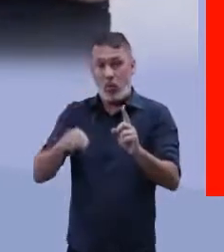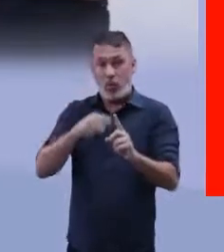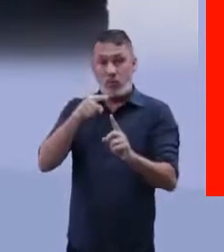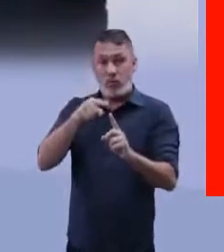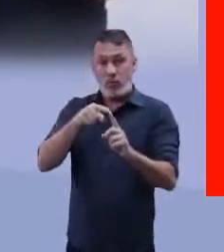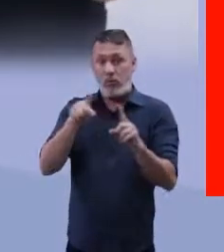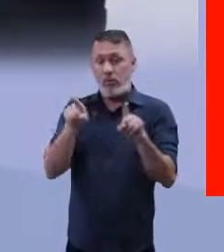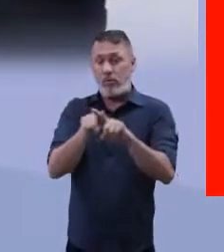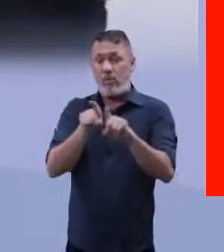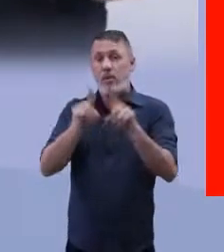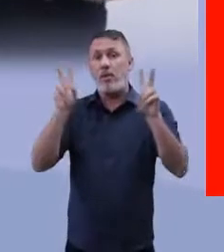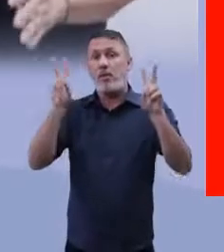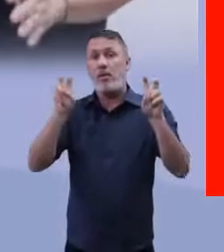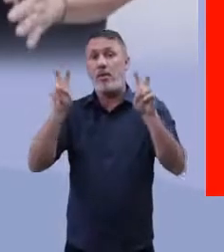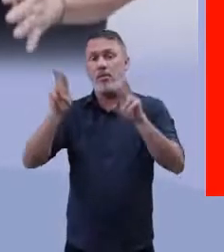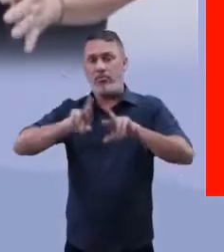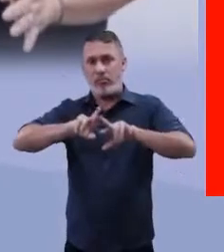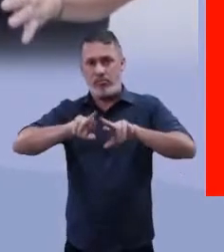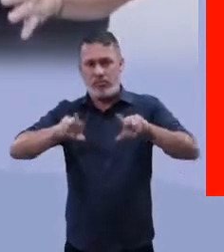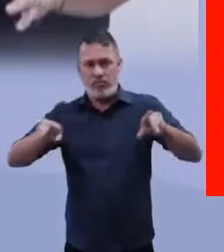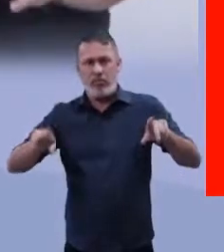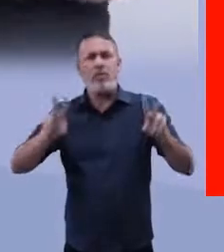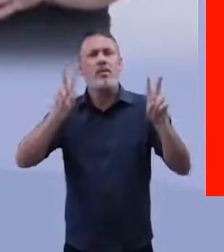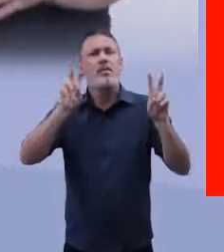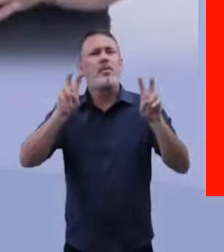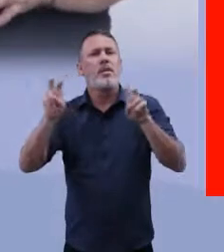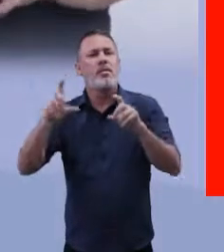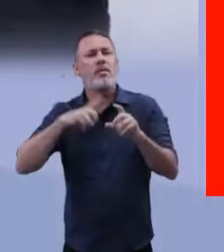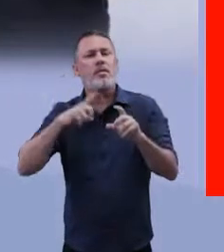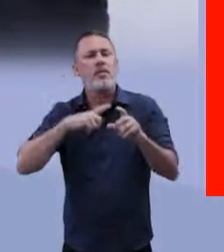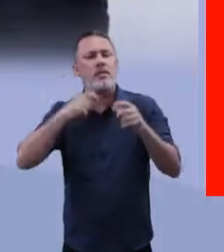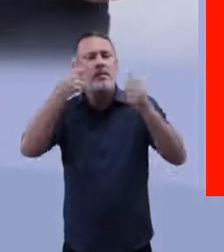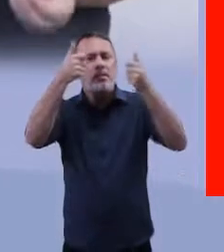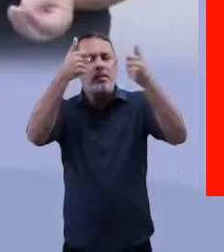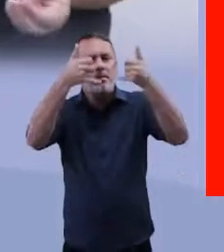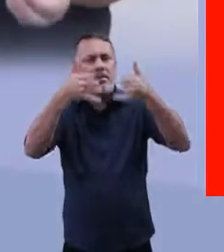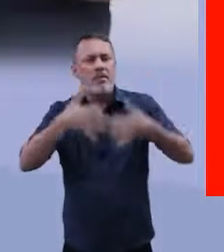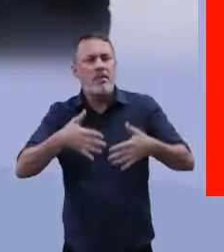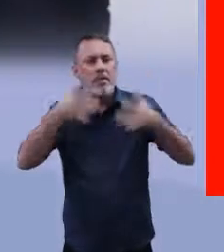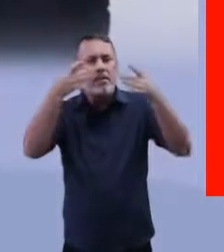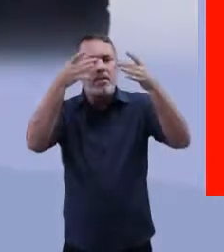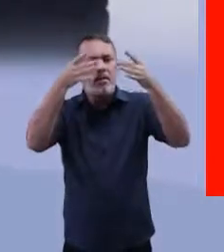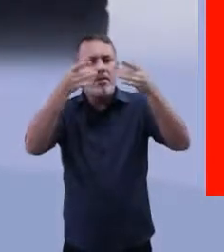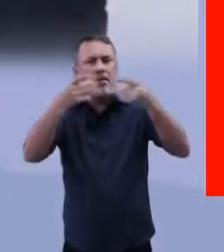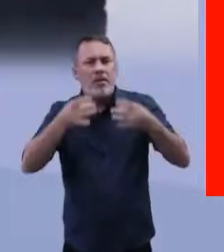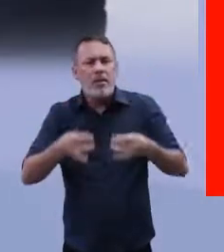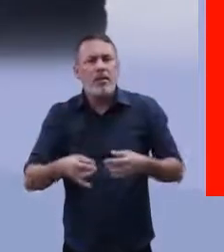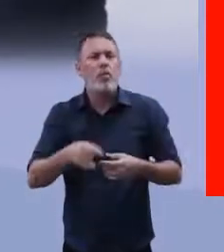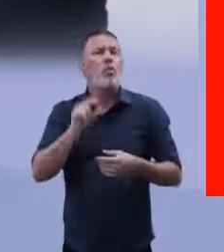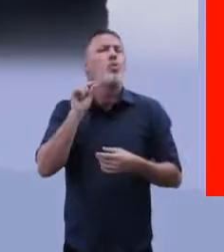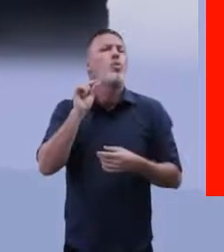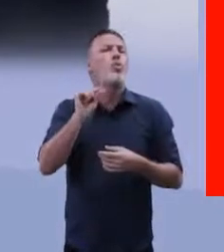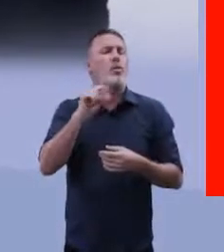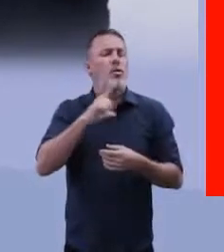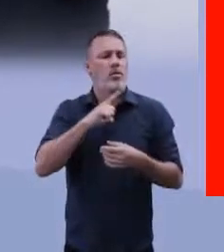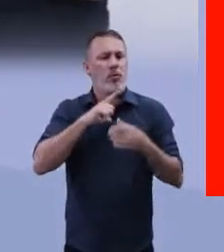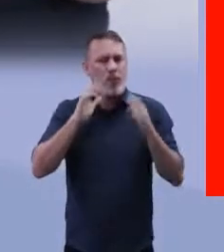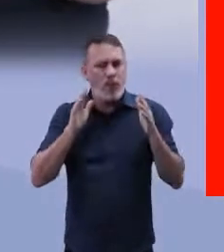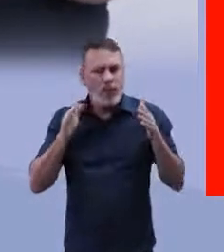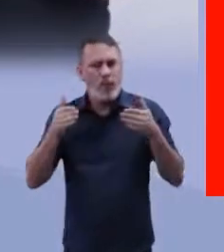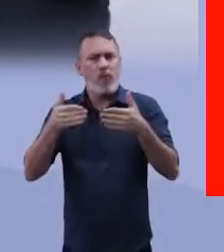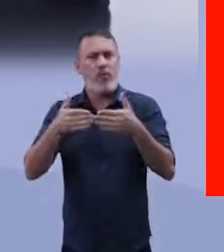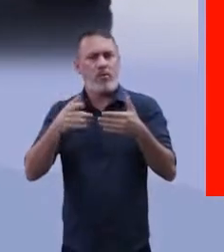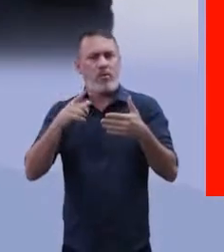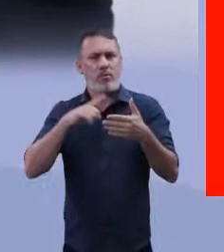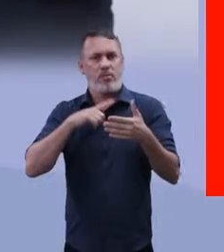objetivo e trabalhar com temas universais. Os temas normalmente descritivos faziam todo um